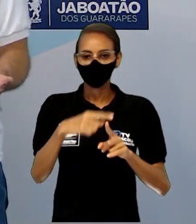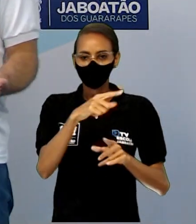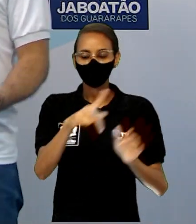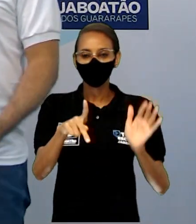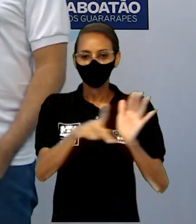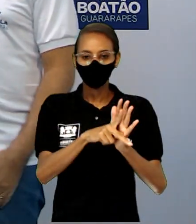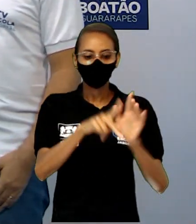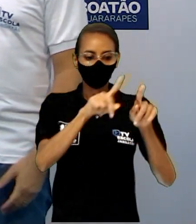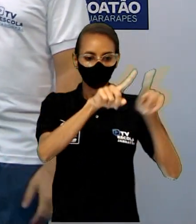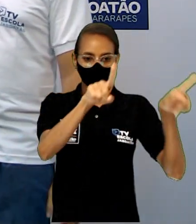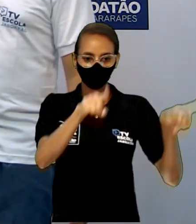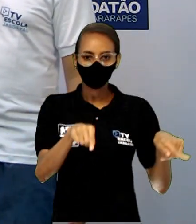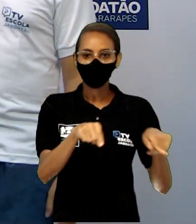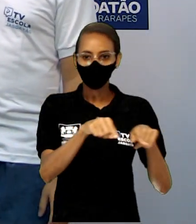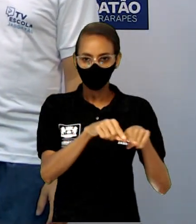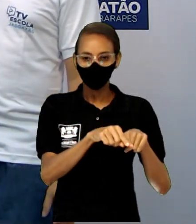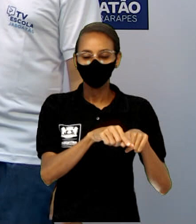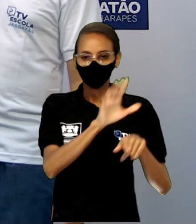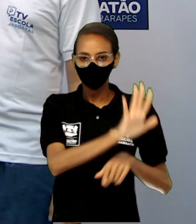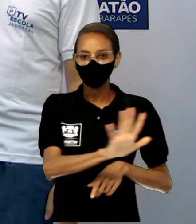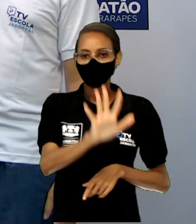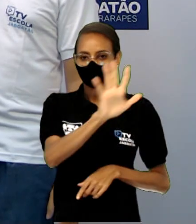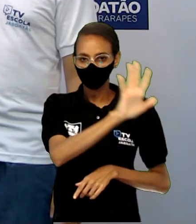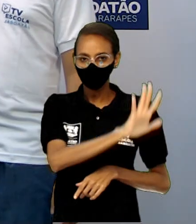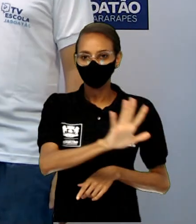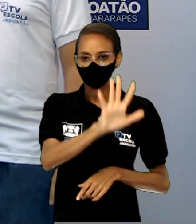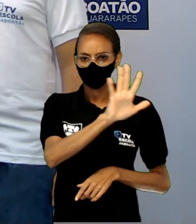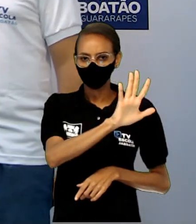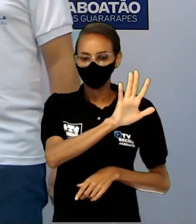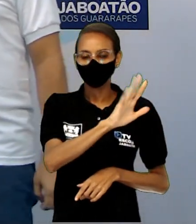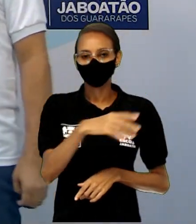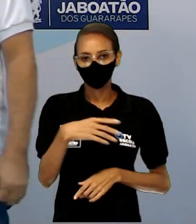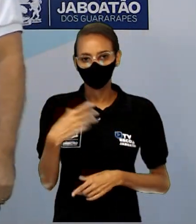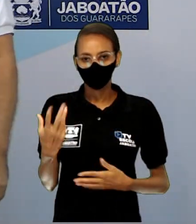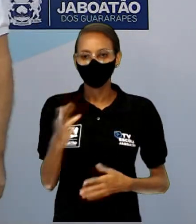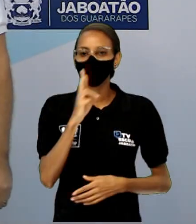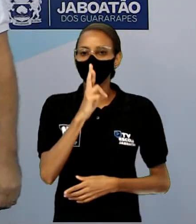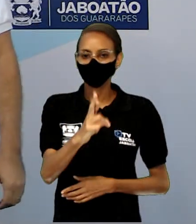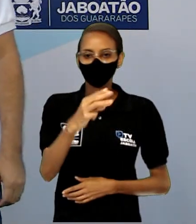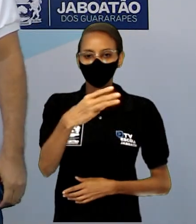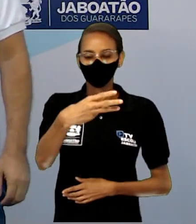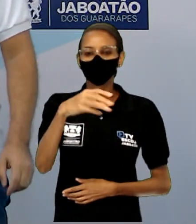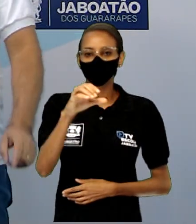menos 870. Então, o sinal, ele muda tudo aqui na operação, por isso a gente tem que ter muito cuidado.